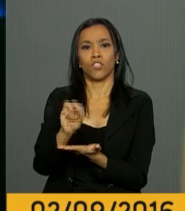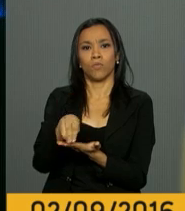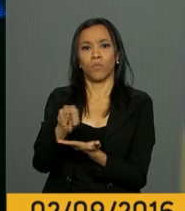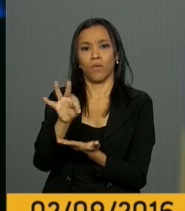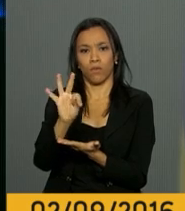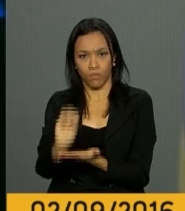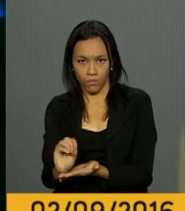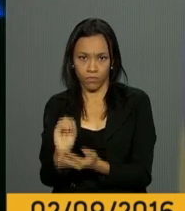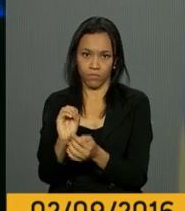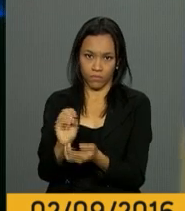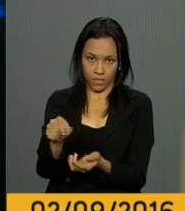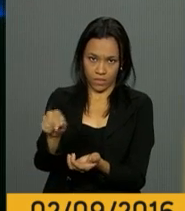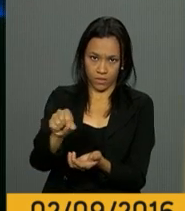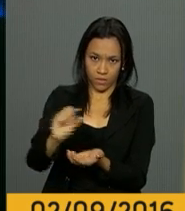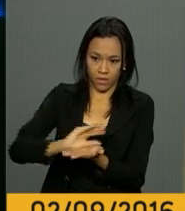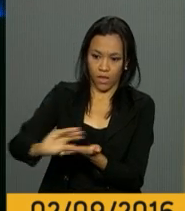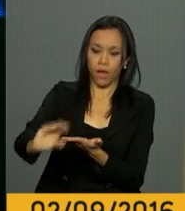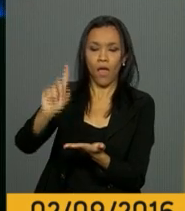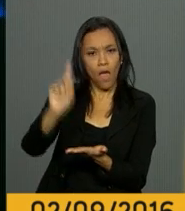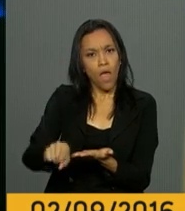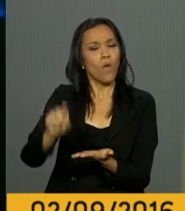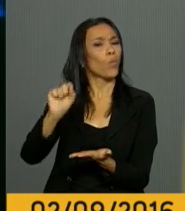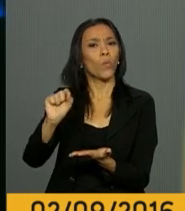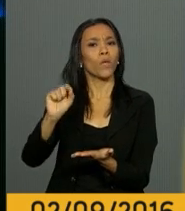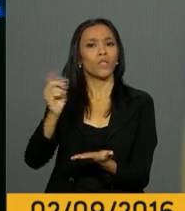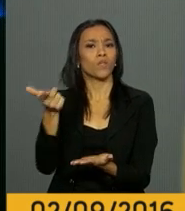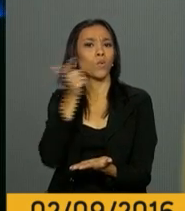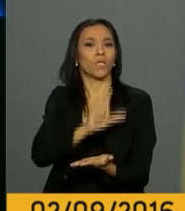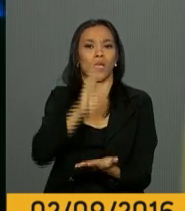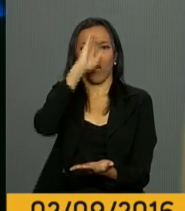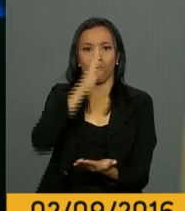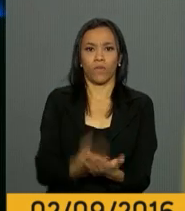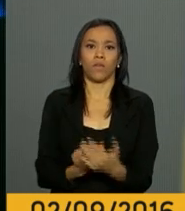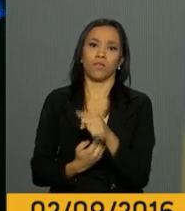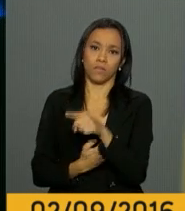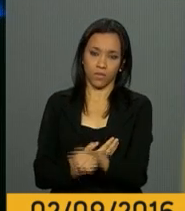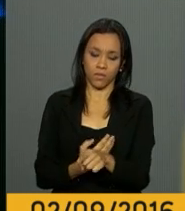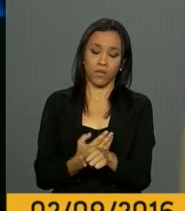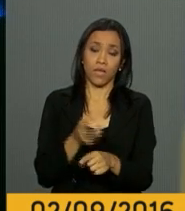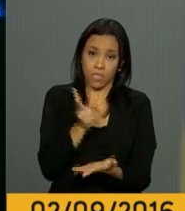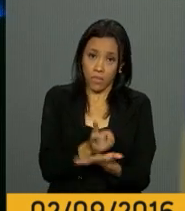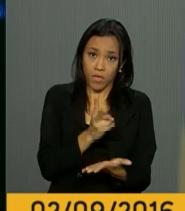sem dúvida, é a confiança. Essa